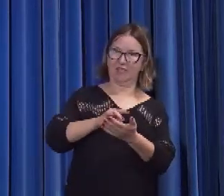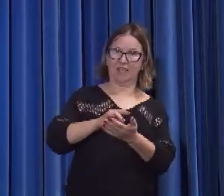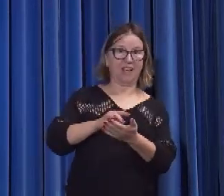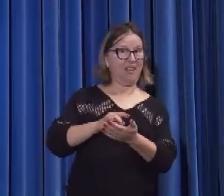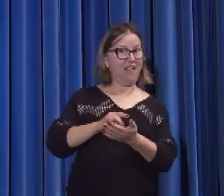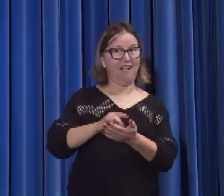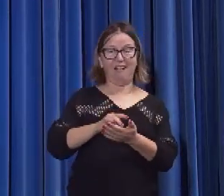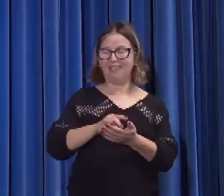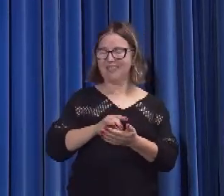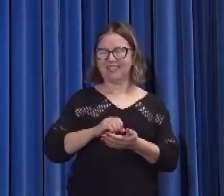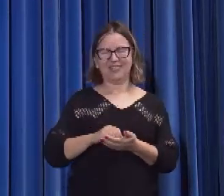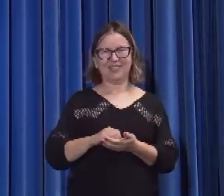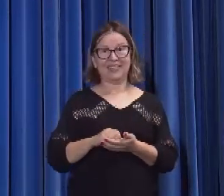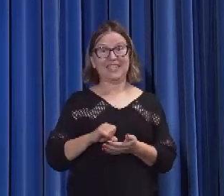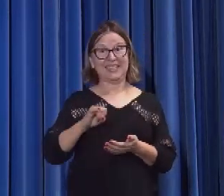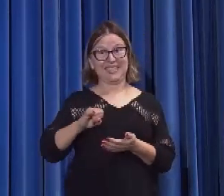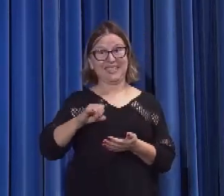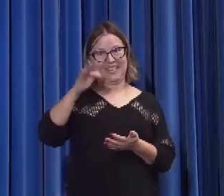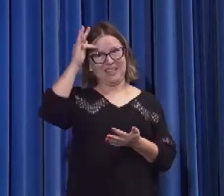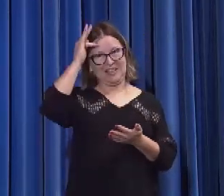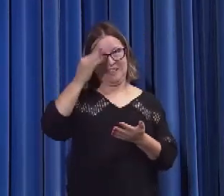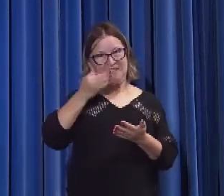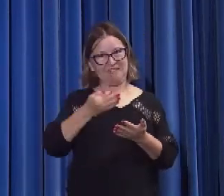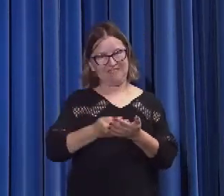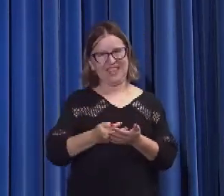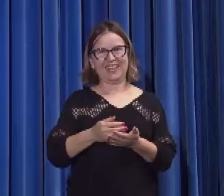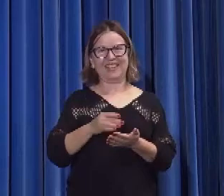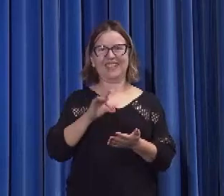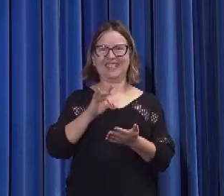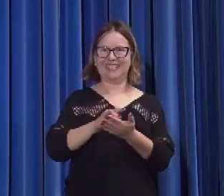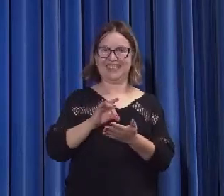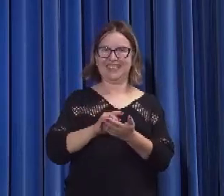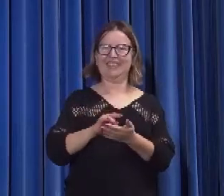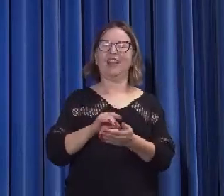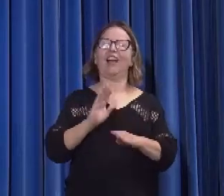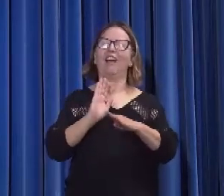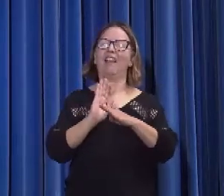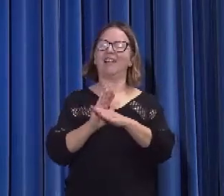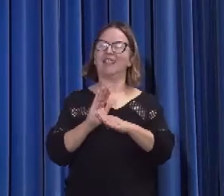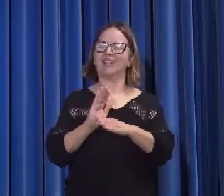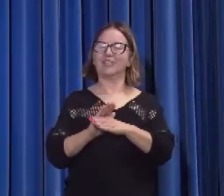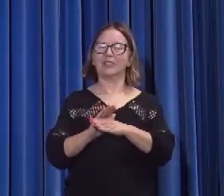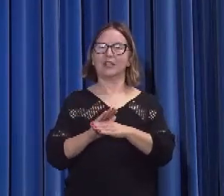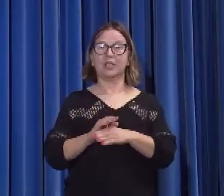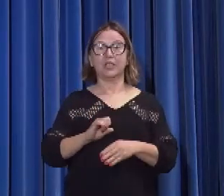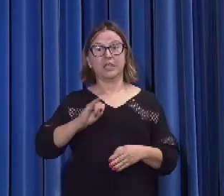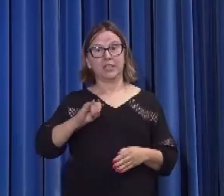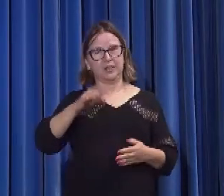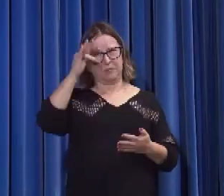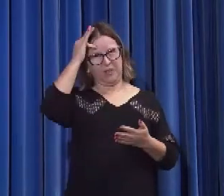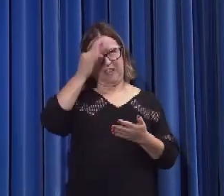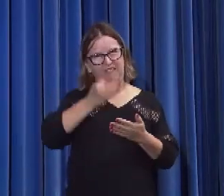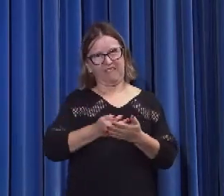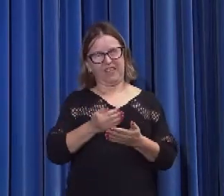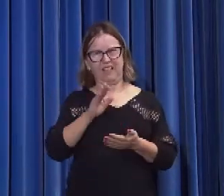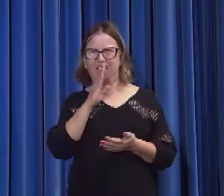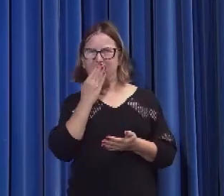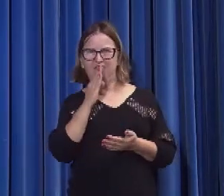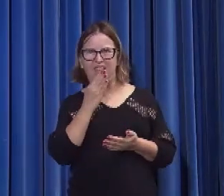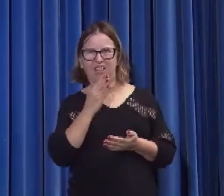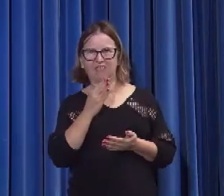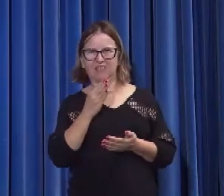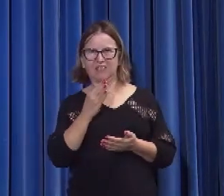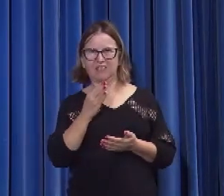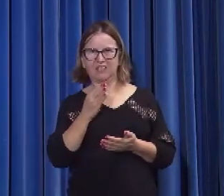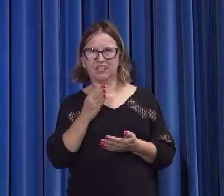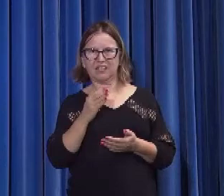fé genuína, ela poderá te ajudar. Se for uma fé, entre aspas, espúria, ela não poderá te